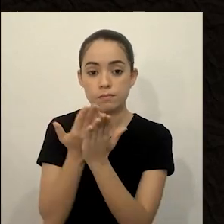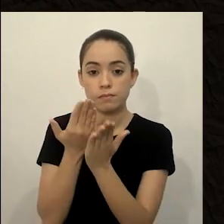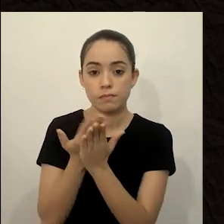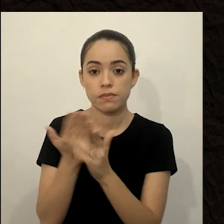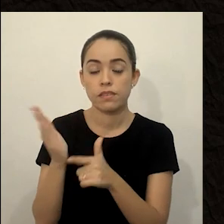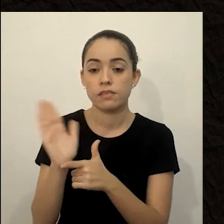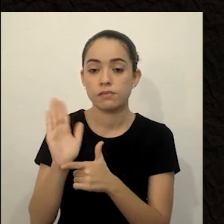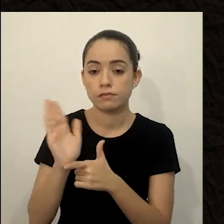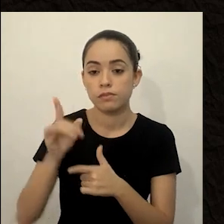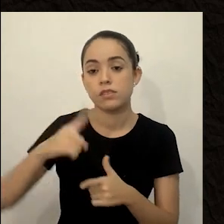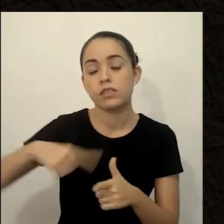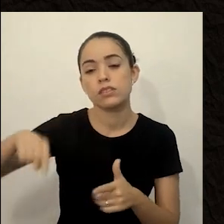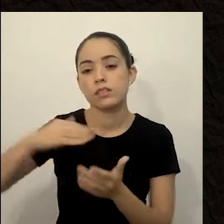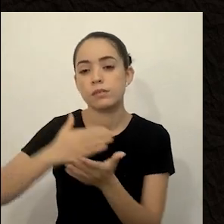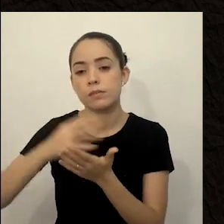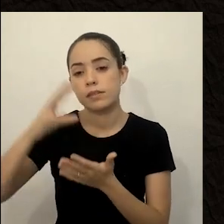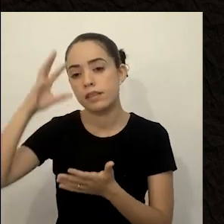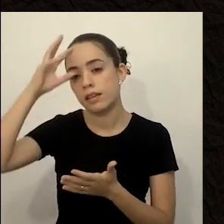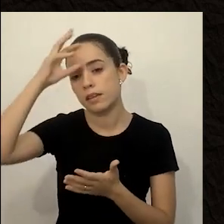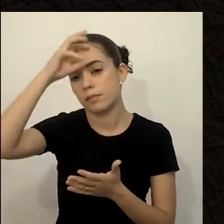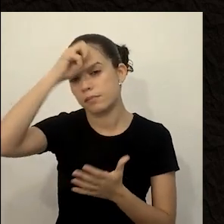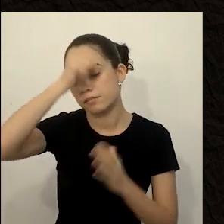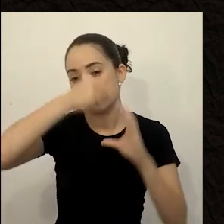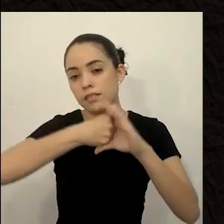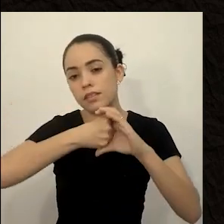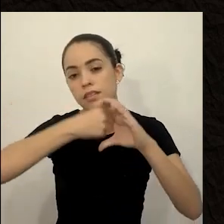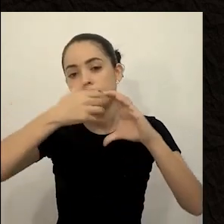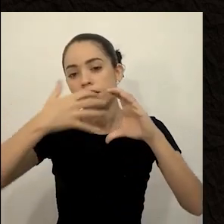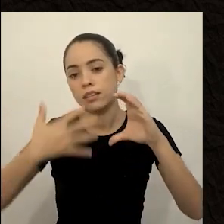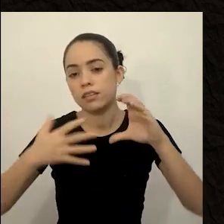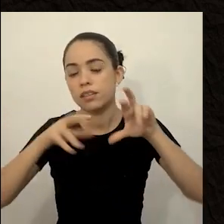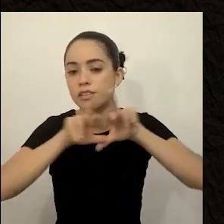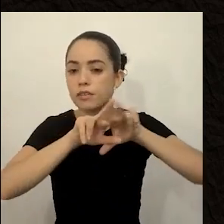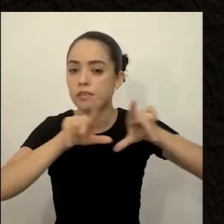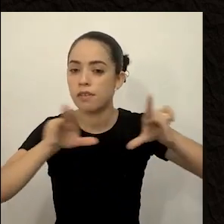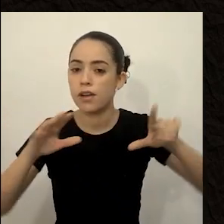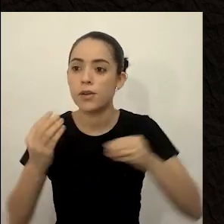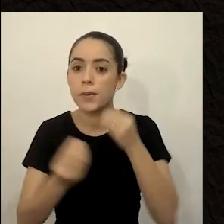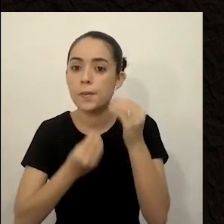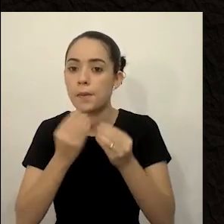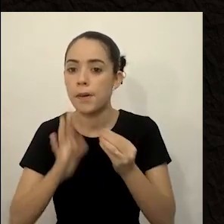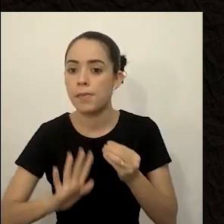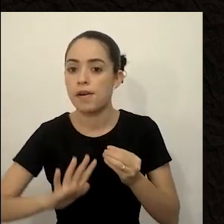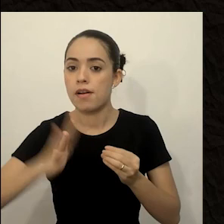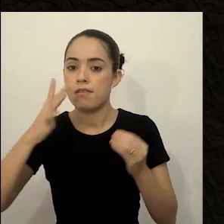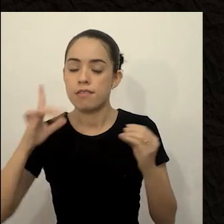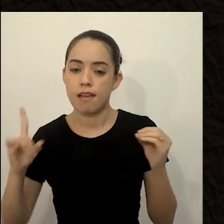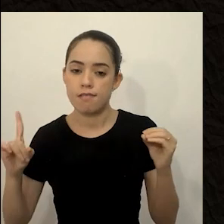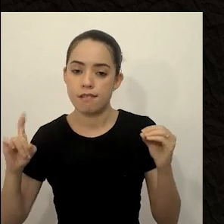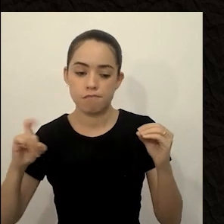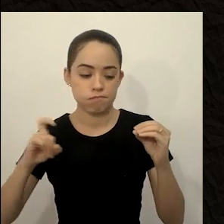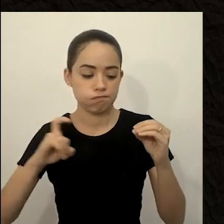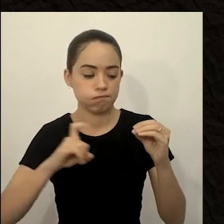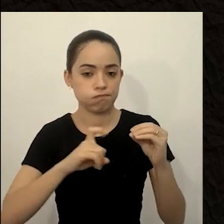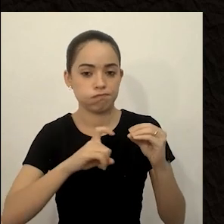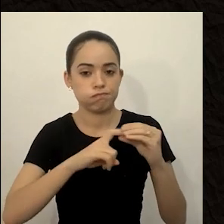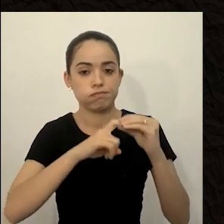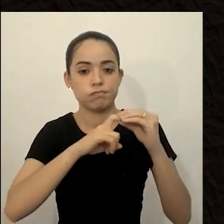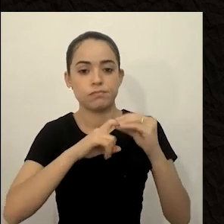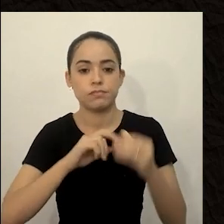Na próxima videoaula, discutiremos os aspectos da fecundação.